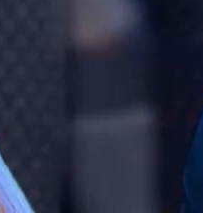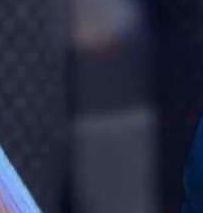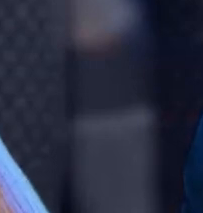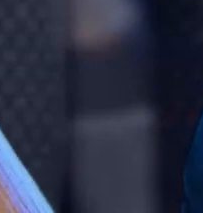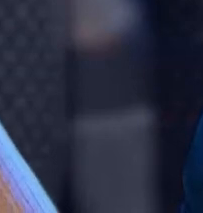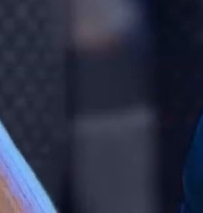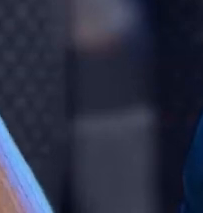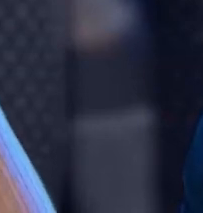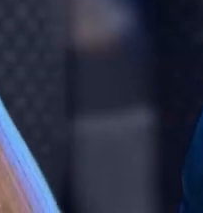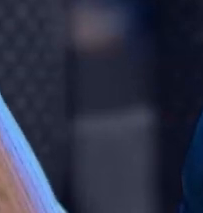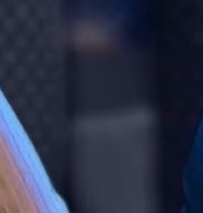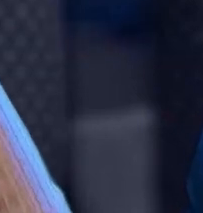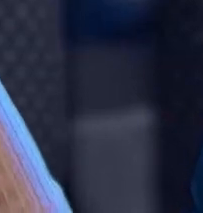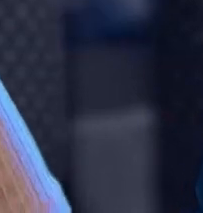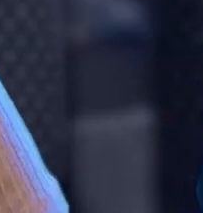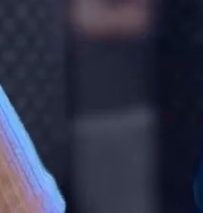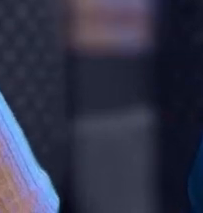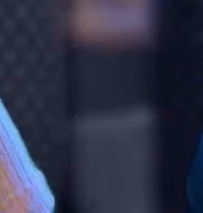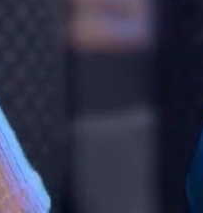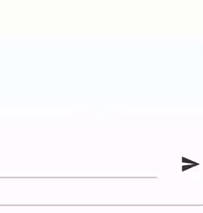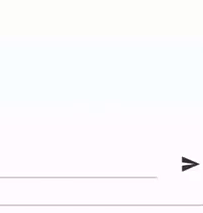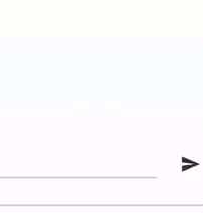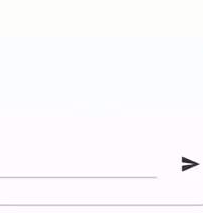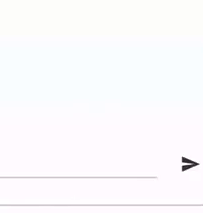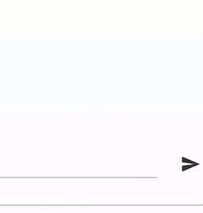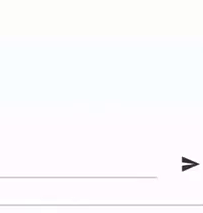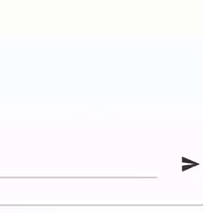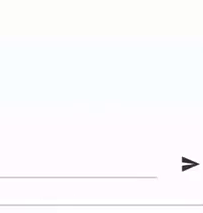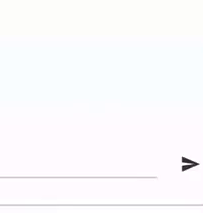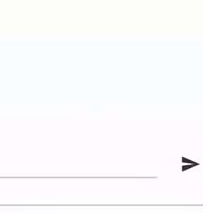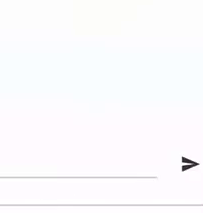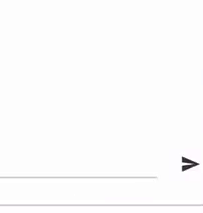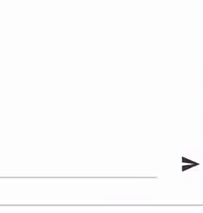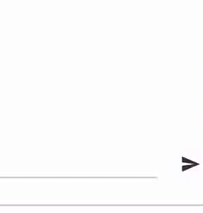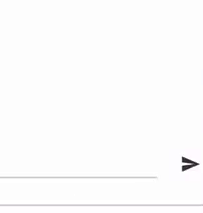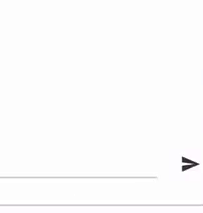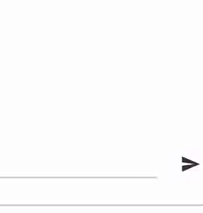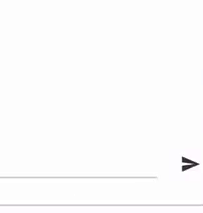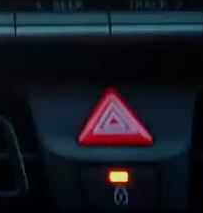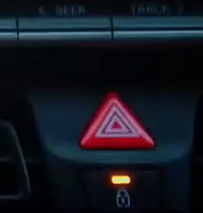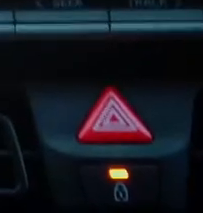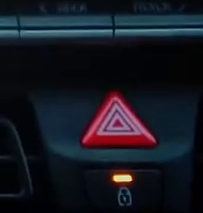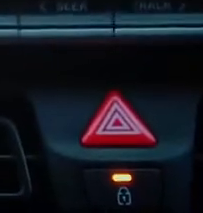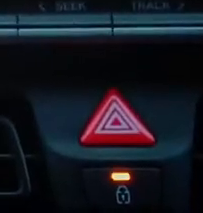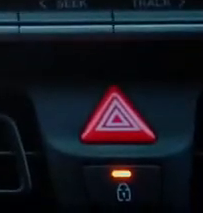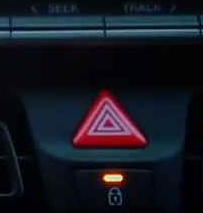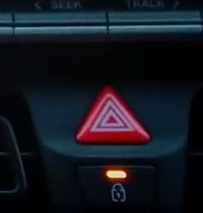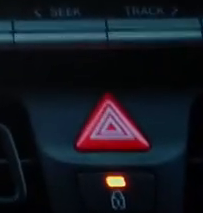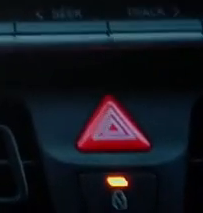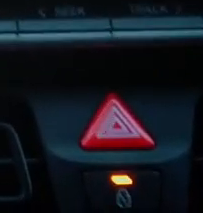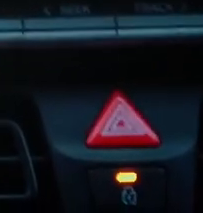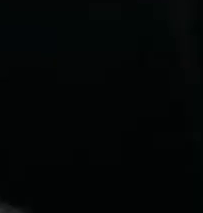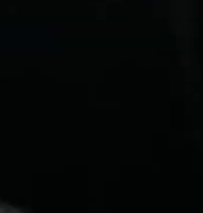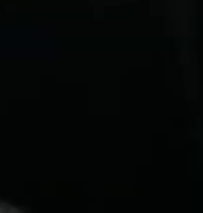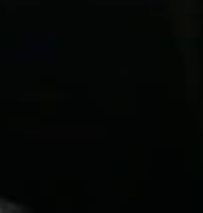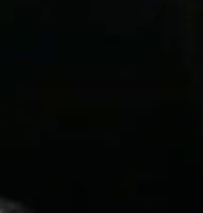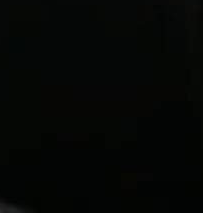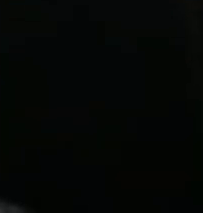elas expandindo as diferentes formas de contar e ouvir